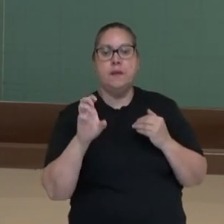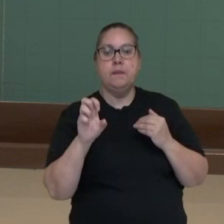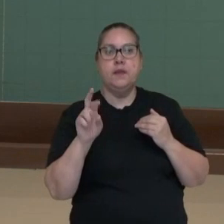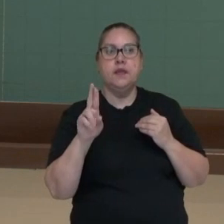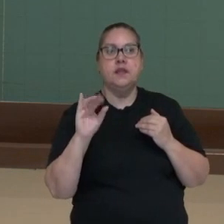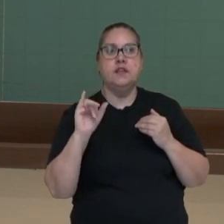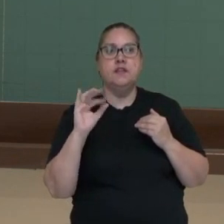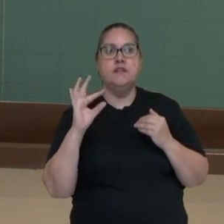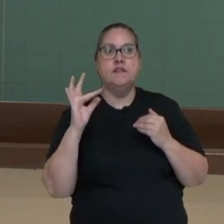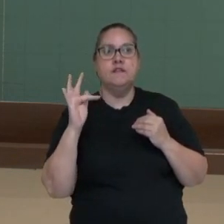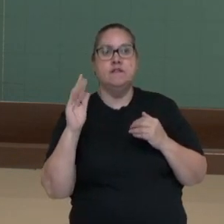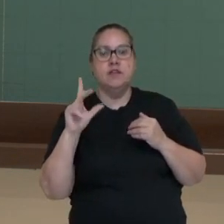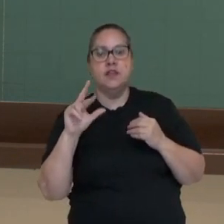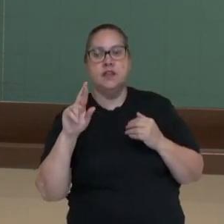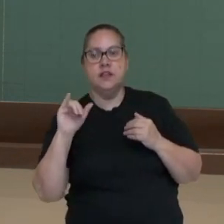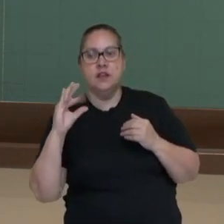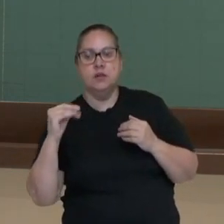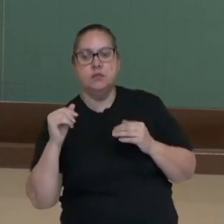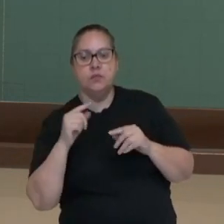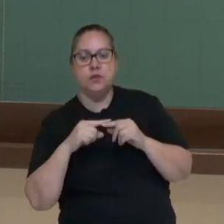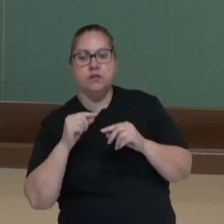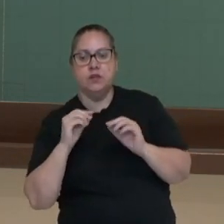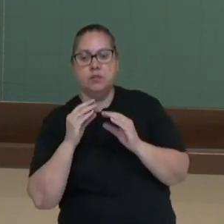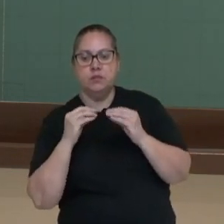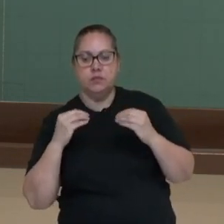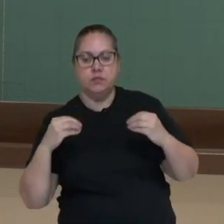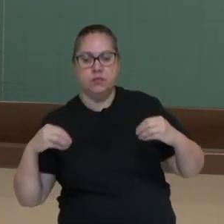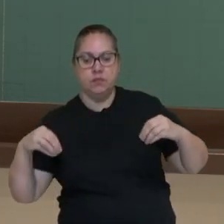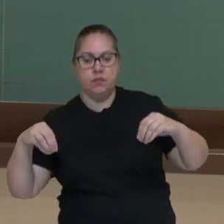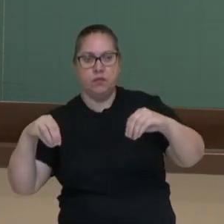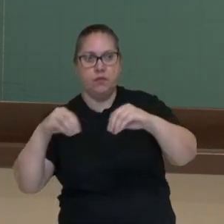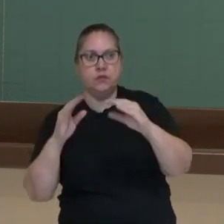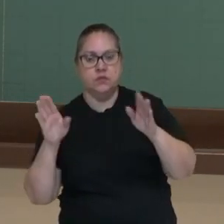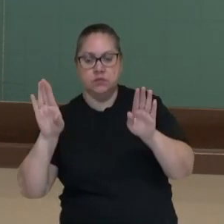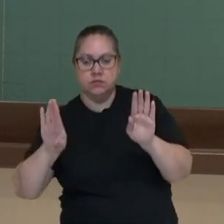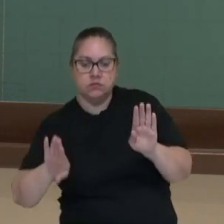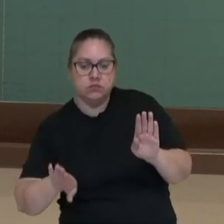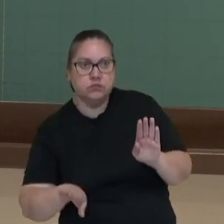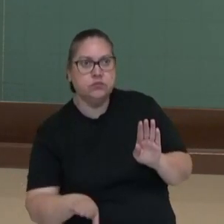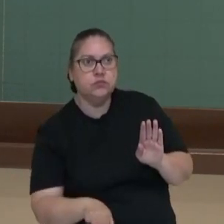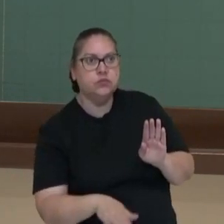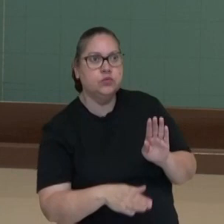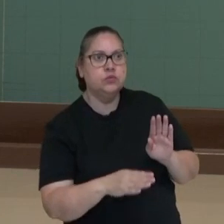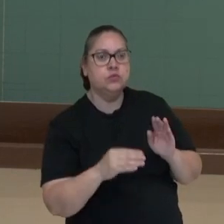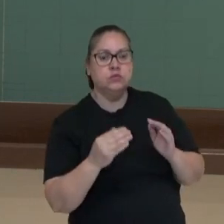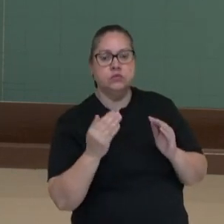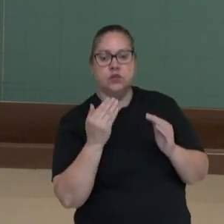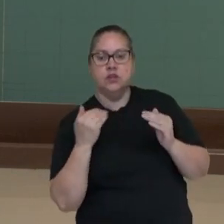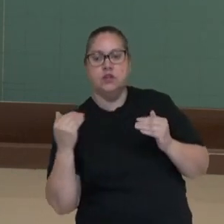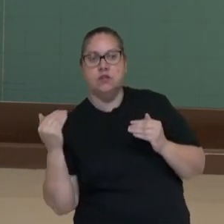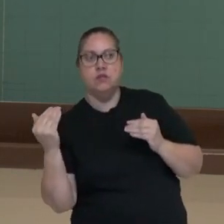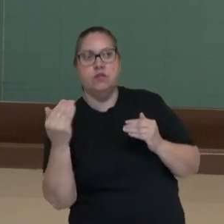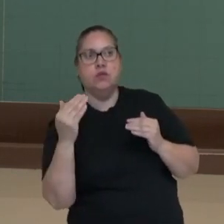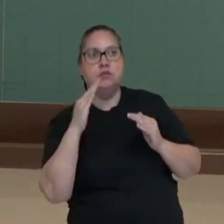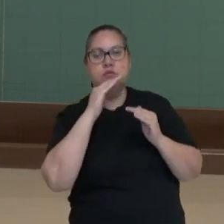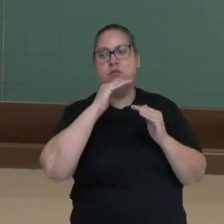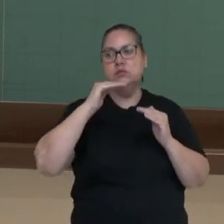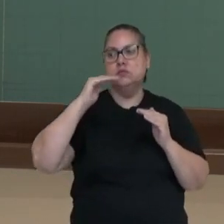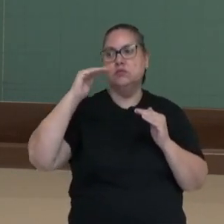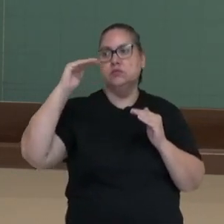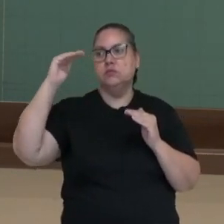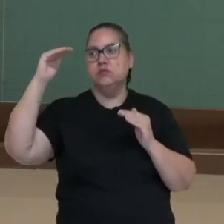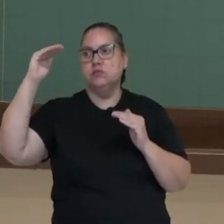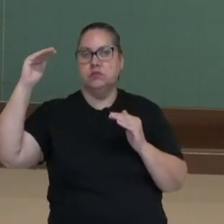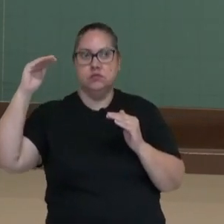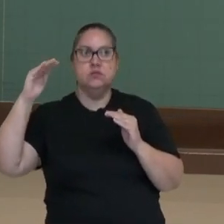borda, Então, temos essa característica. E é uma região rebaixada, se comparado ao seu entorno, que é mais